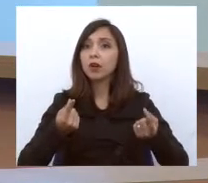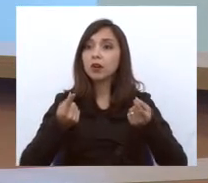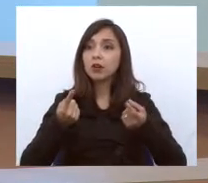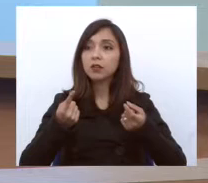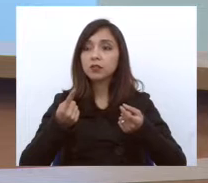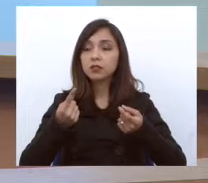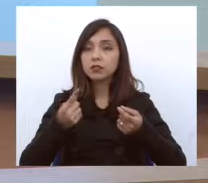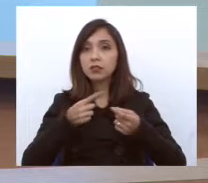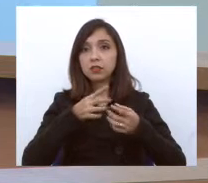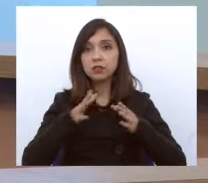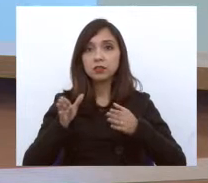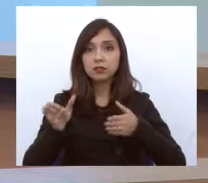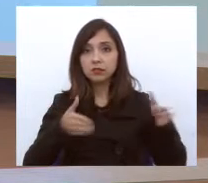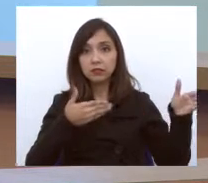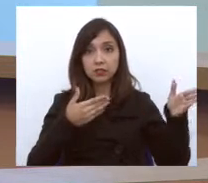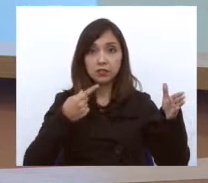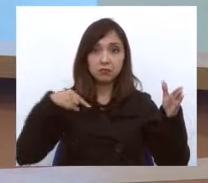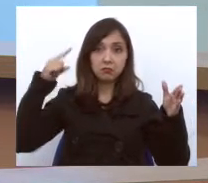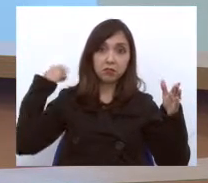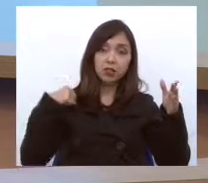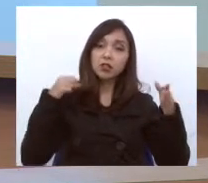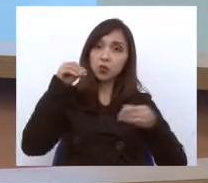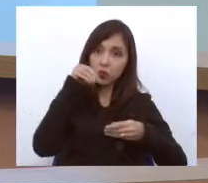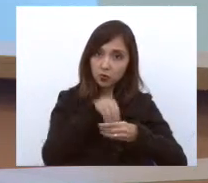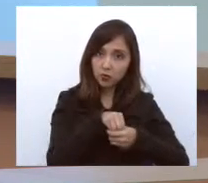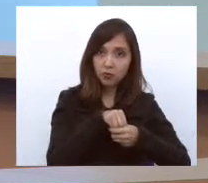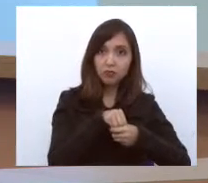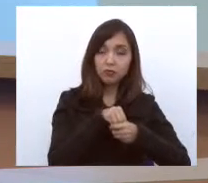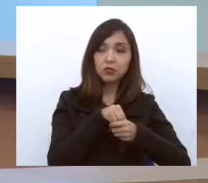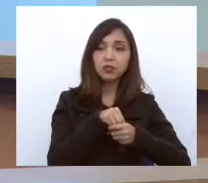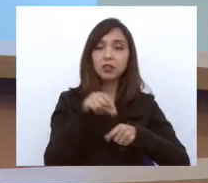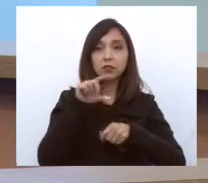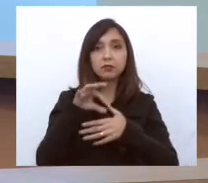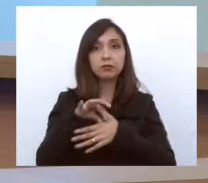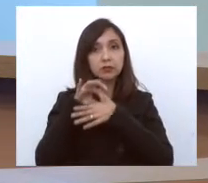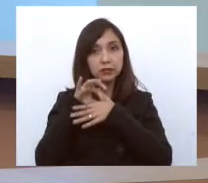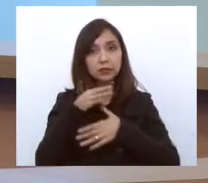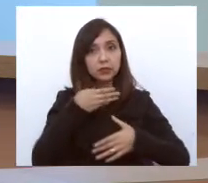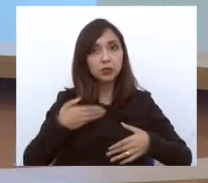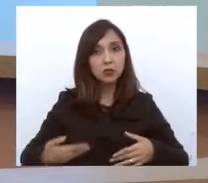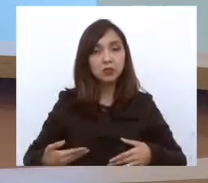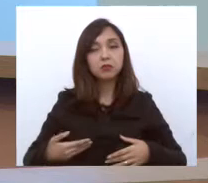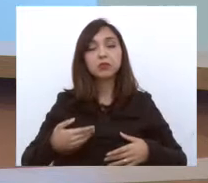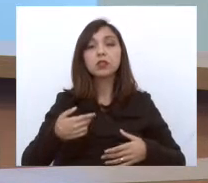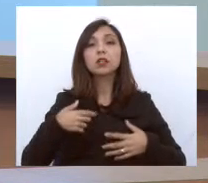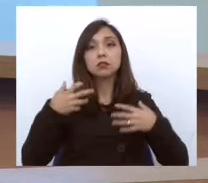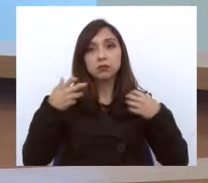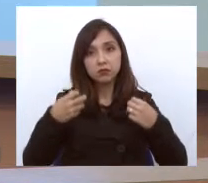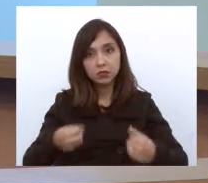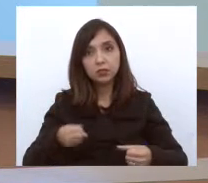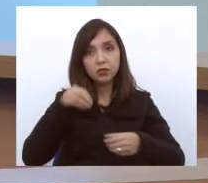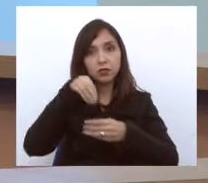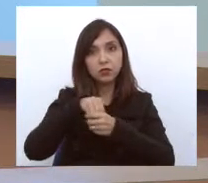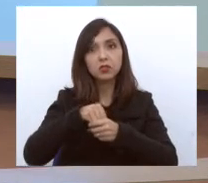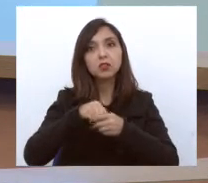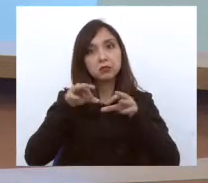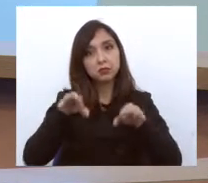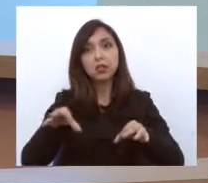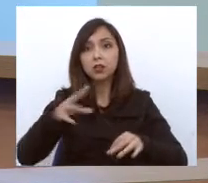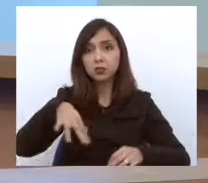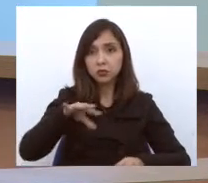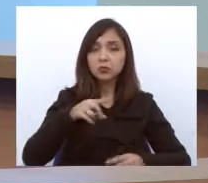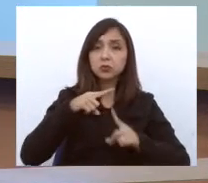na sessão passada eu votei, enquanto líder de governo, votei favorável ao